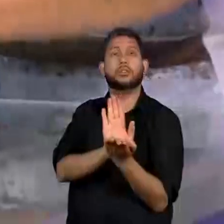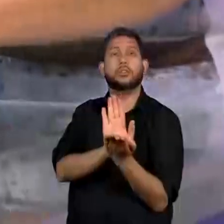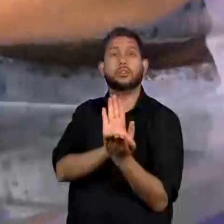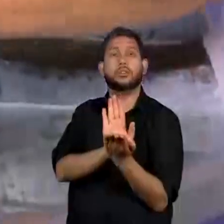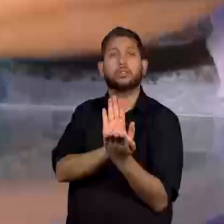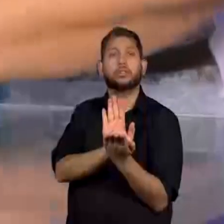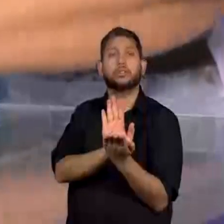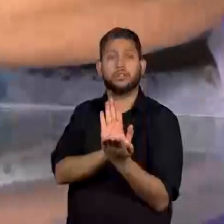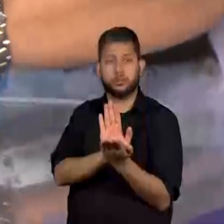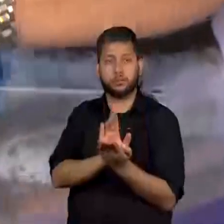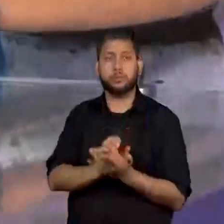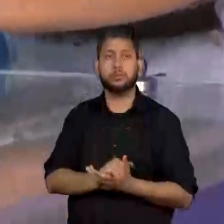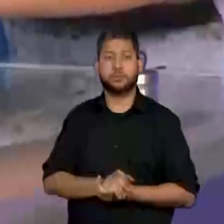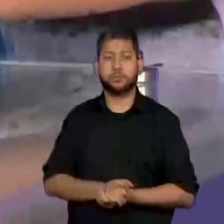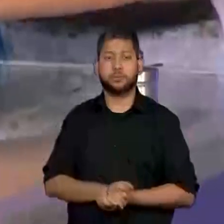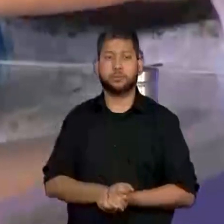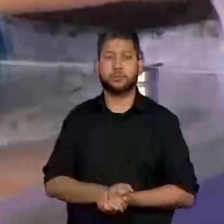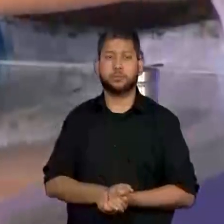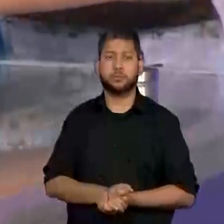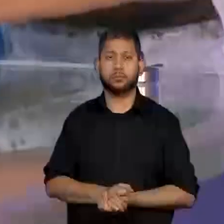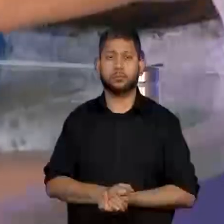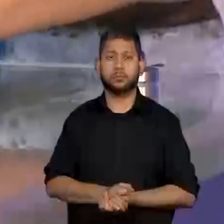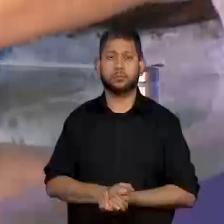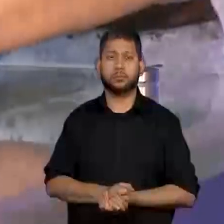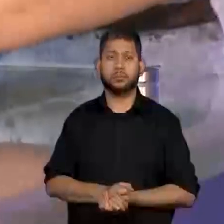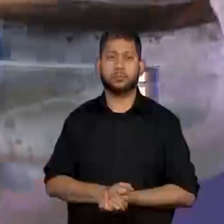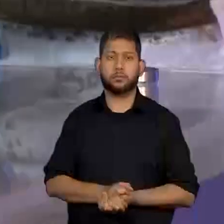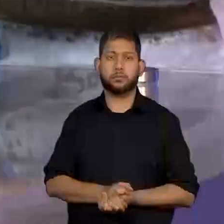as Patinhas da frente do sapo